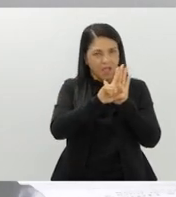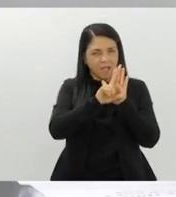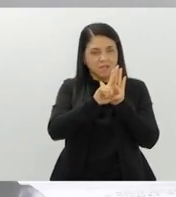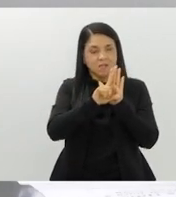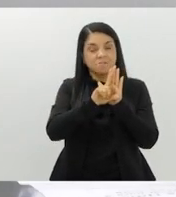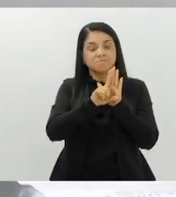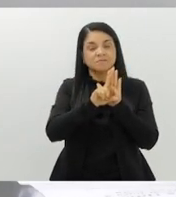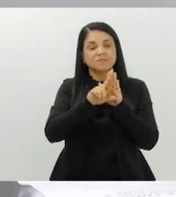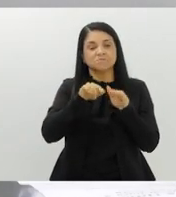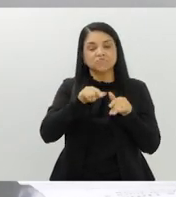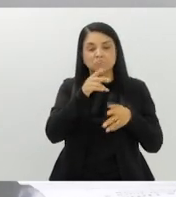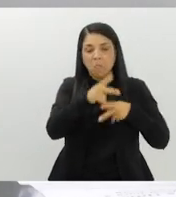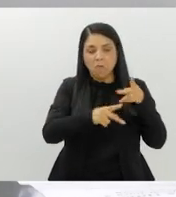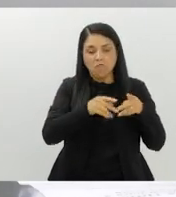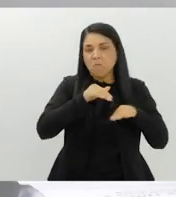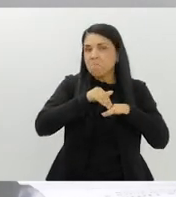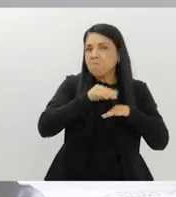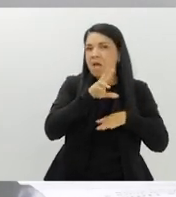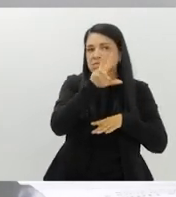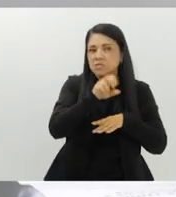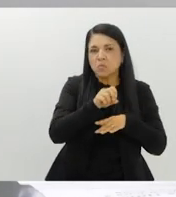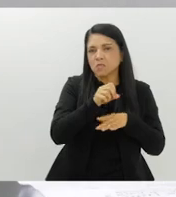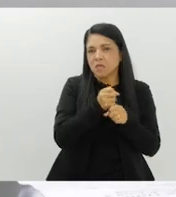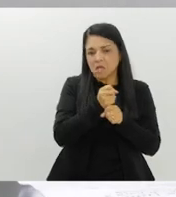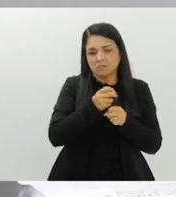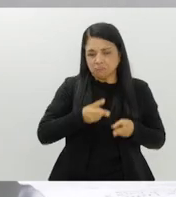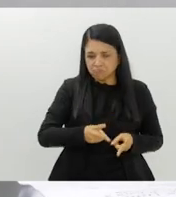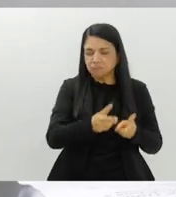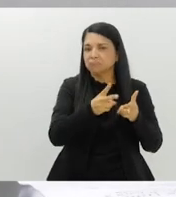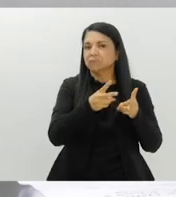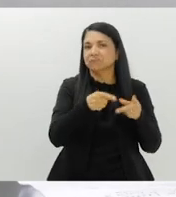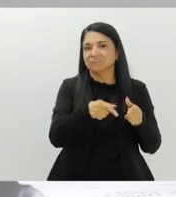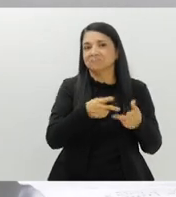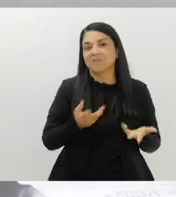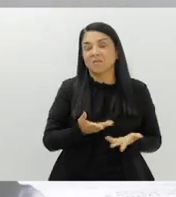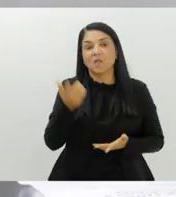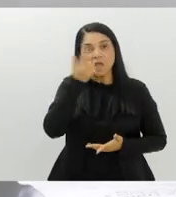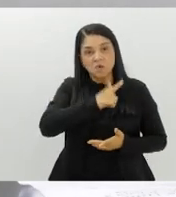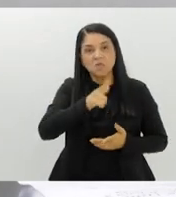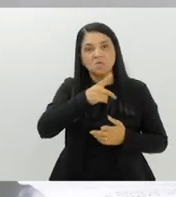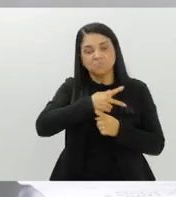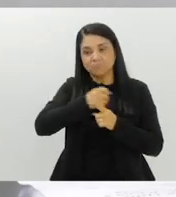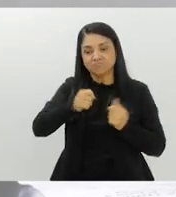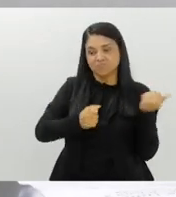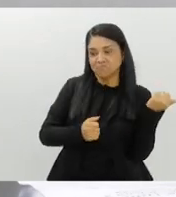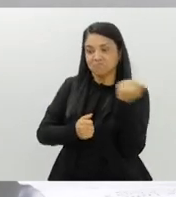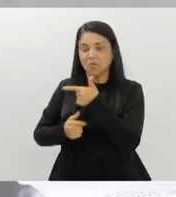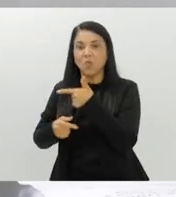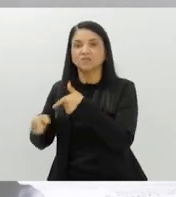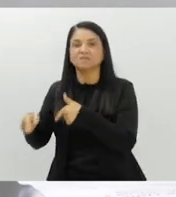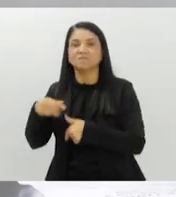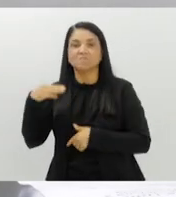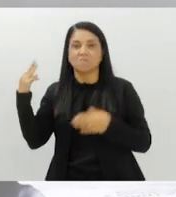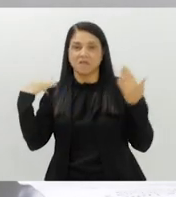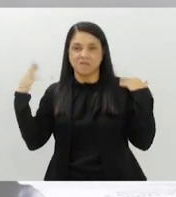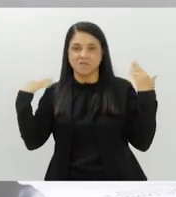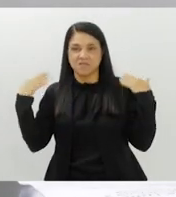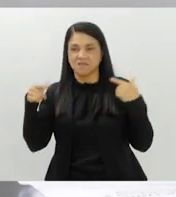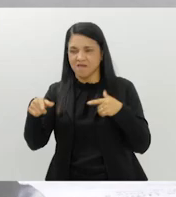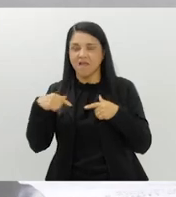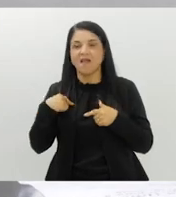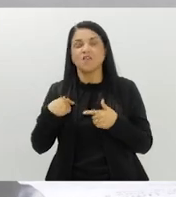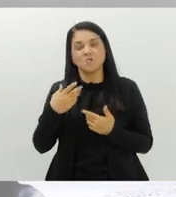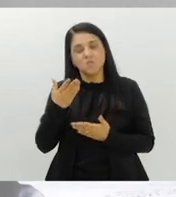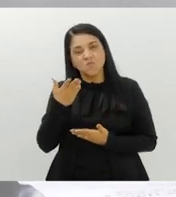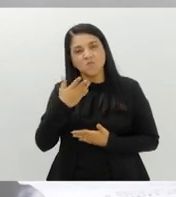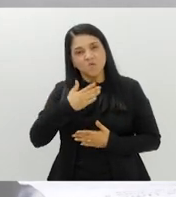50 anos, e ganhou da Marinha, e eles estão lá até hoje. Eu gosto de contar essa história para mostrar, porque às vezes as pessoas ficam... Vocês apresentam um projeto